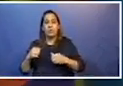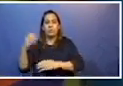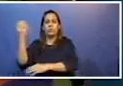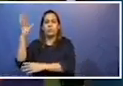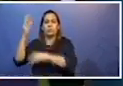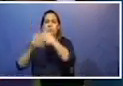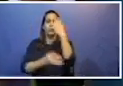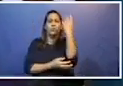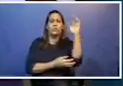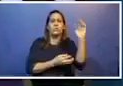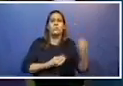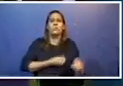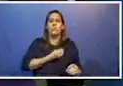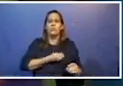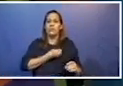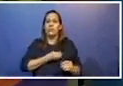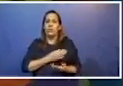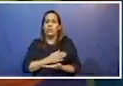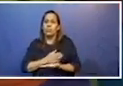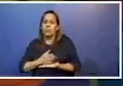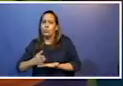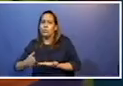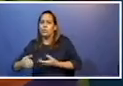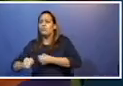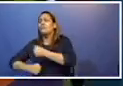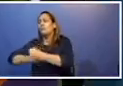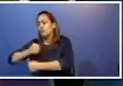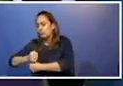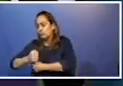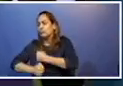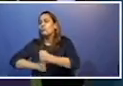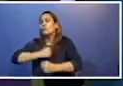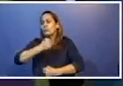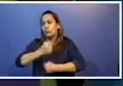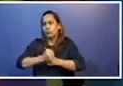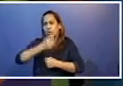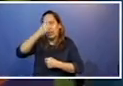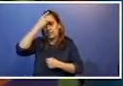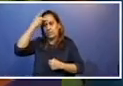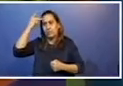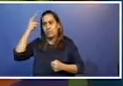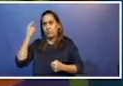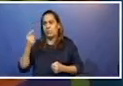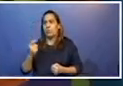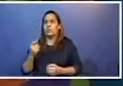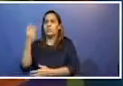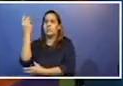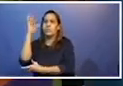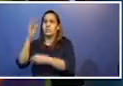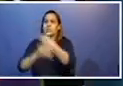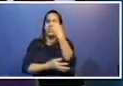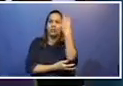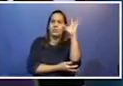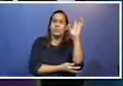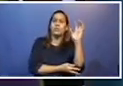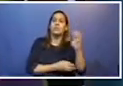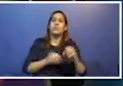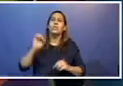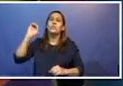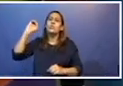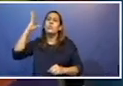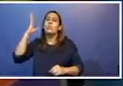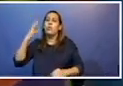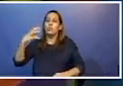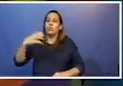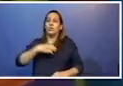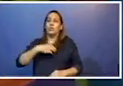para sobreviver. Durante muitos e muitos anos, os habitantes tradicionais das florestas